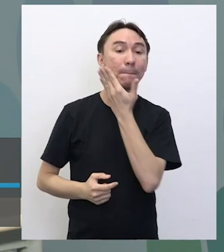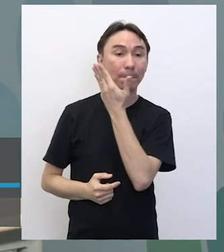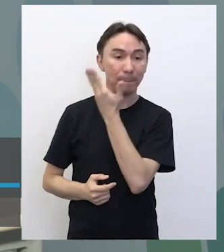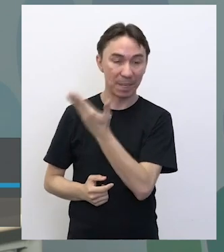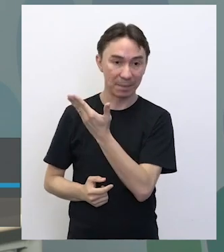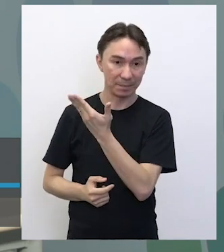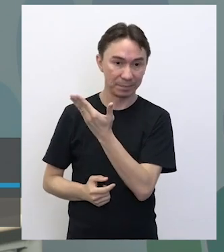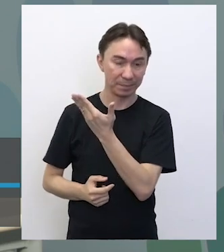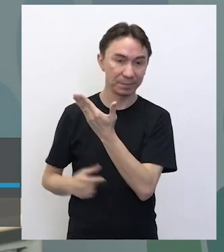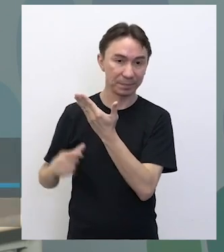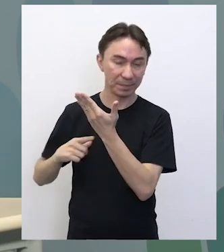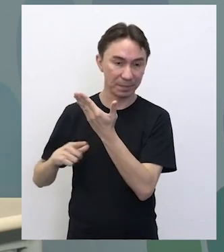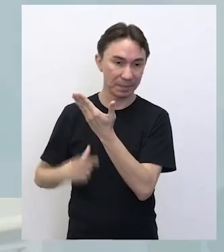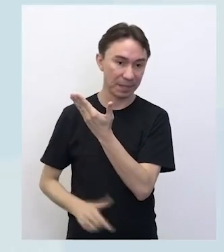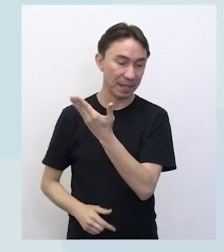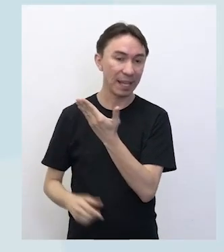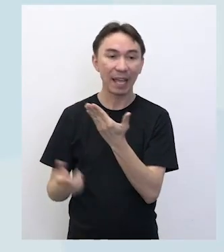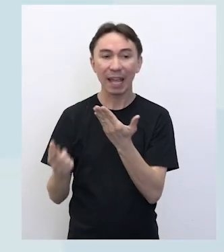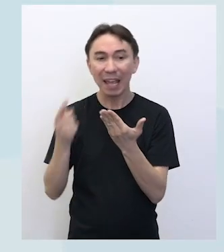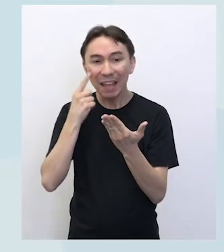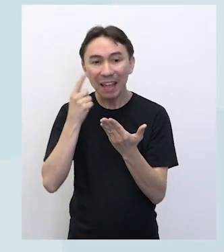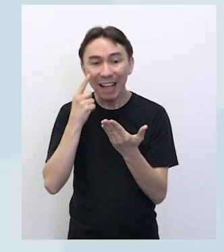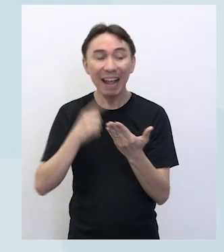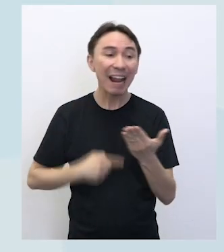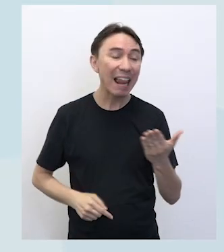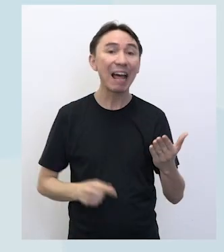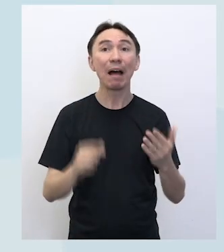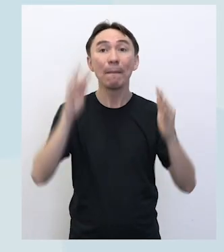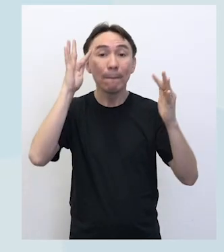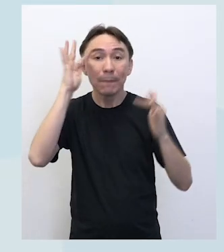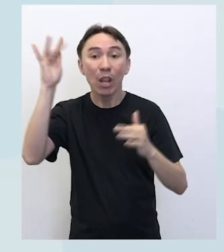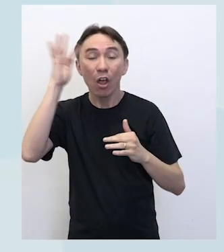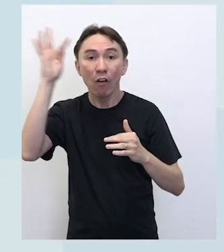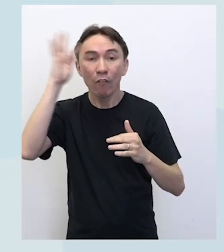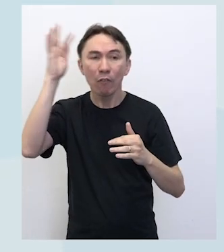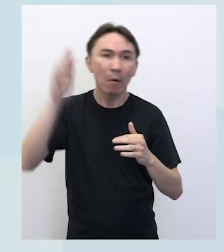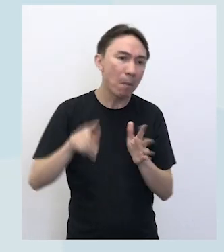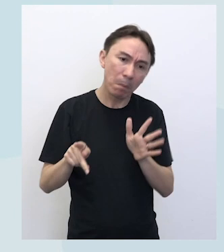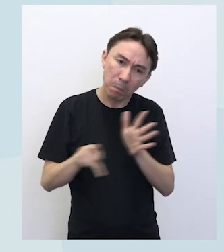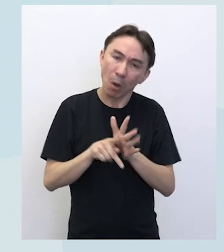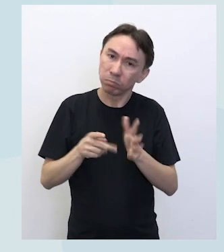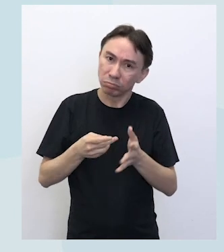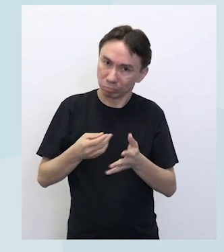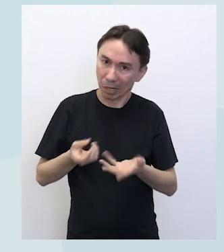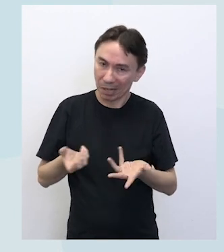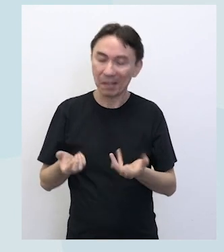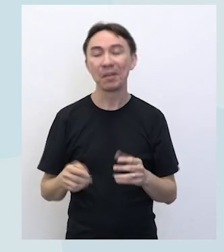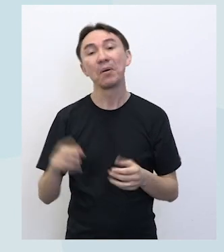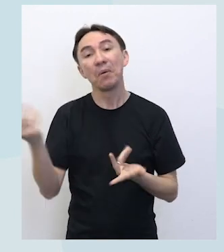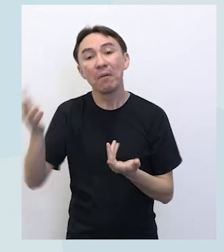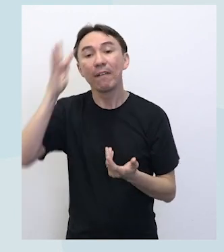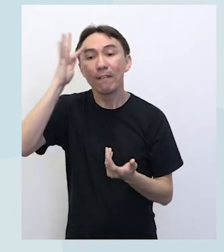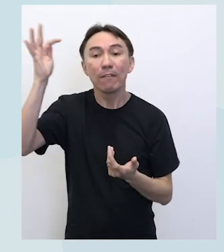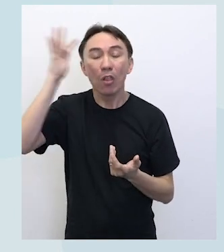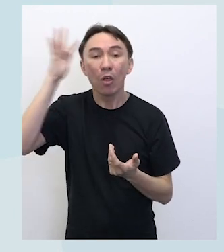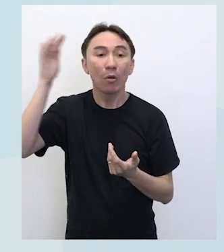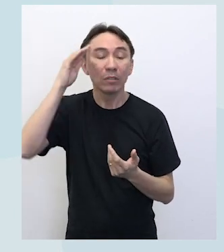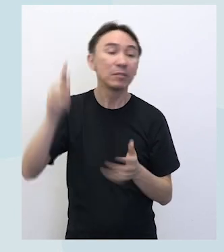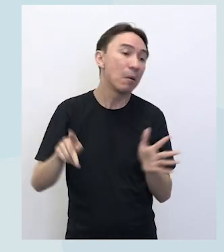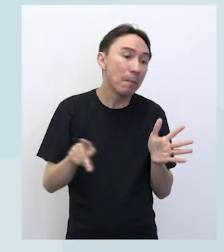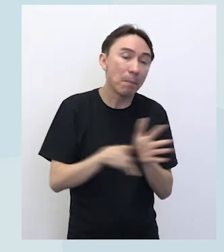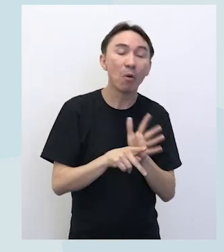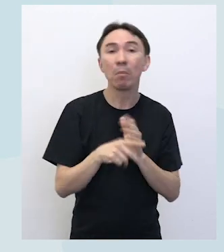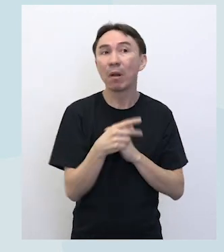uma distinção entre o filosofar espontâneo, próprio do senso comum, e o filosofar